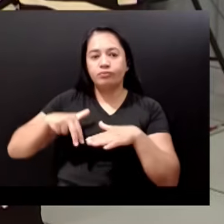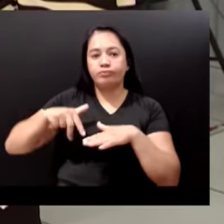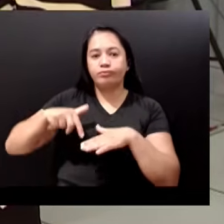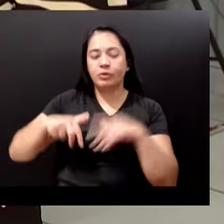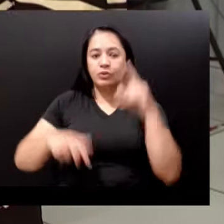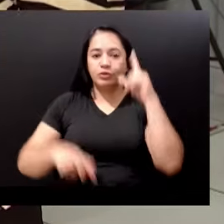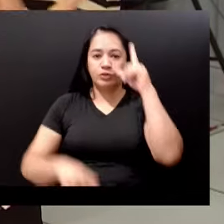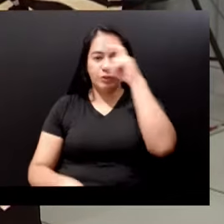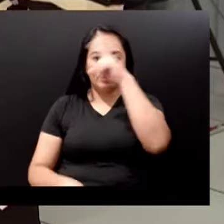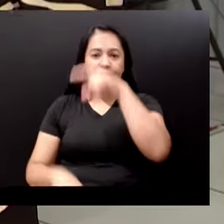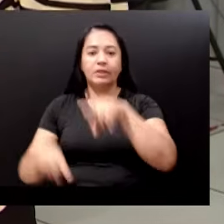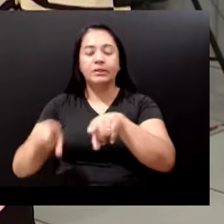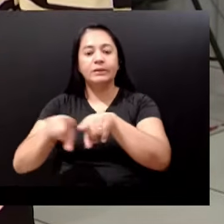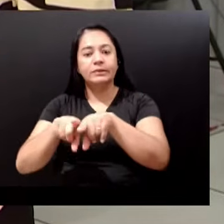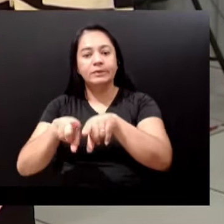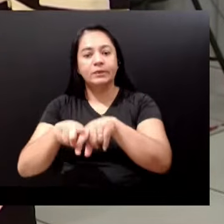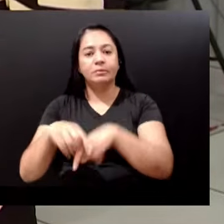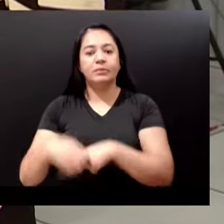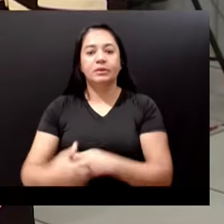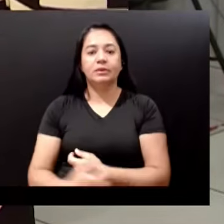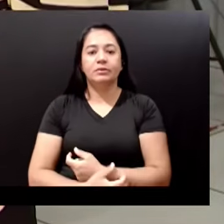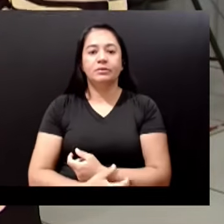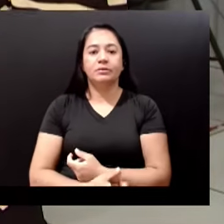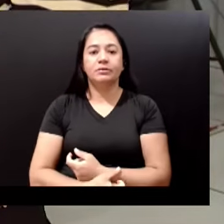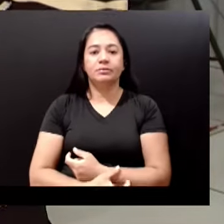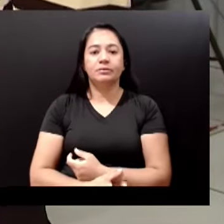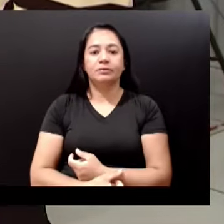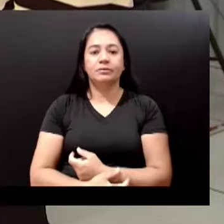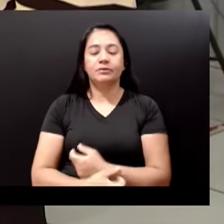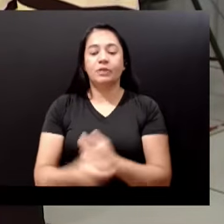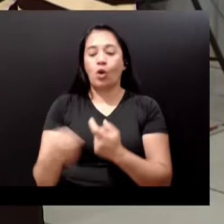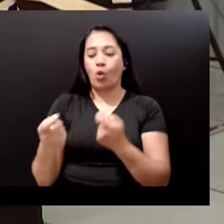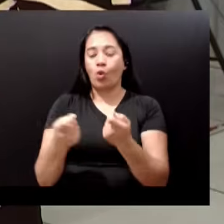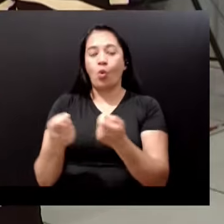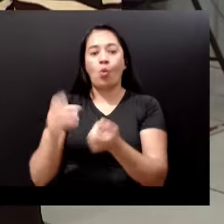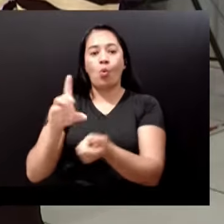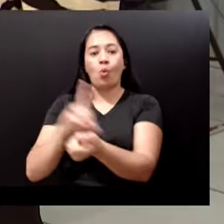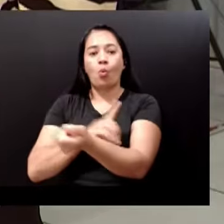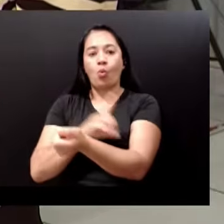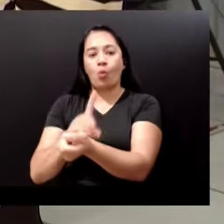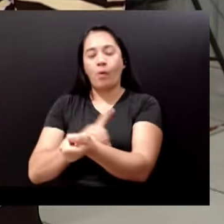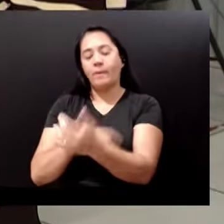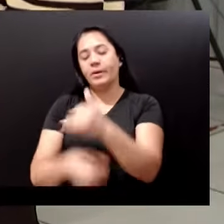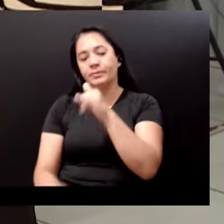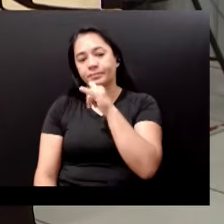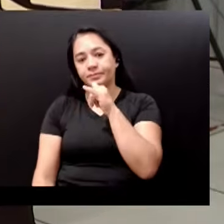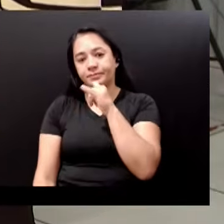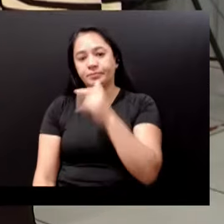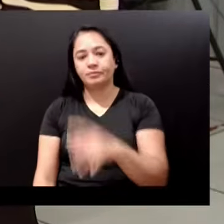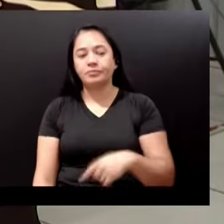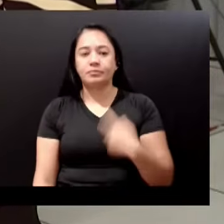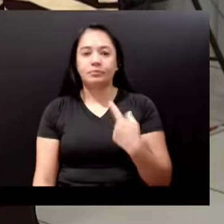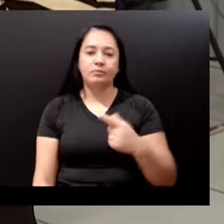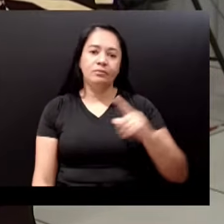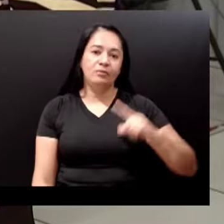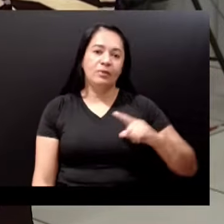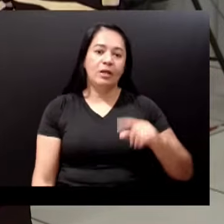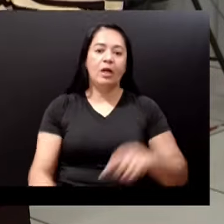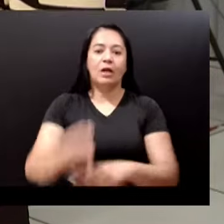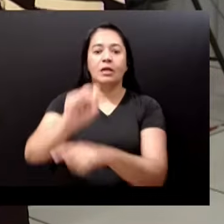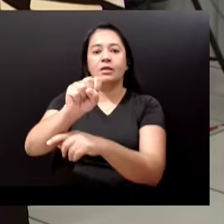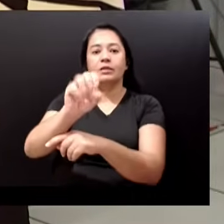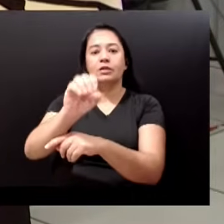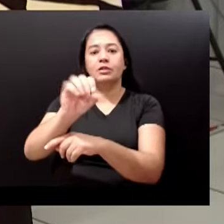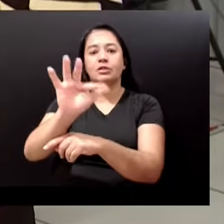curso de controle de diabetes, por exemplo. Aí nós temos a Softex. A Softex são